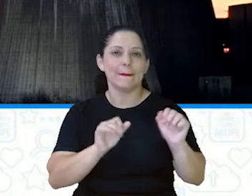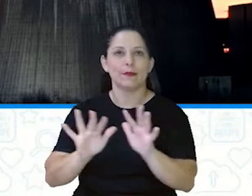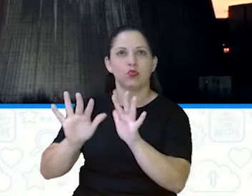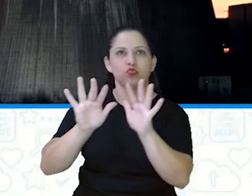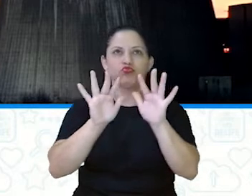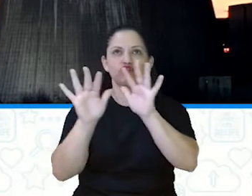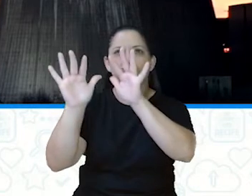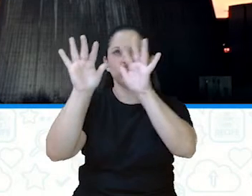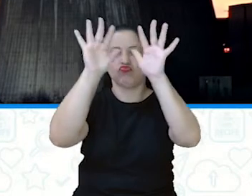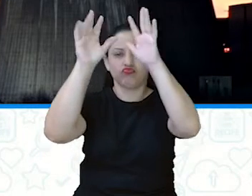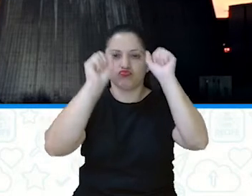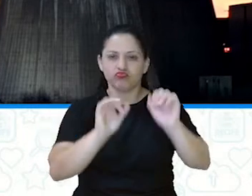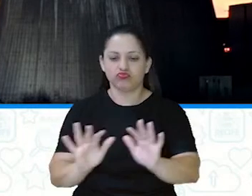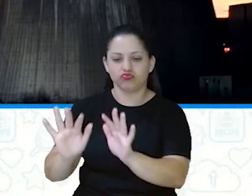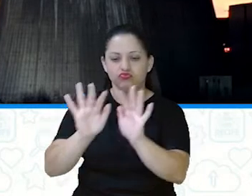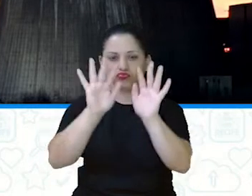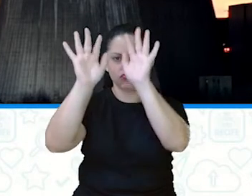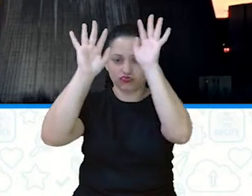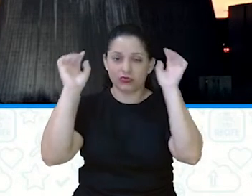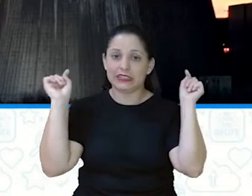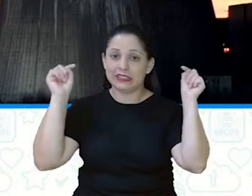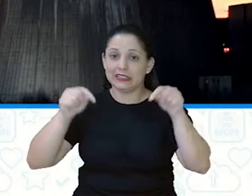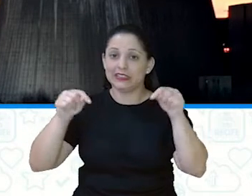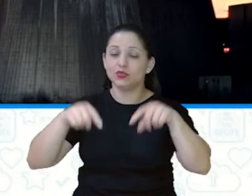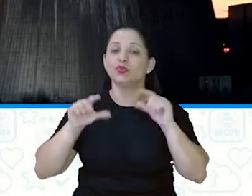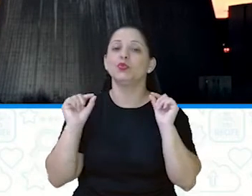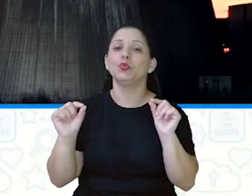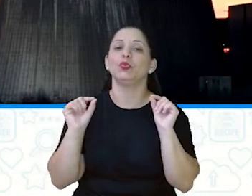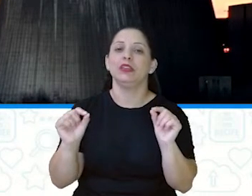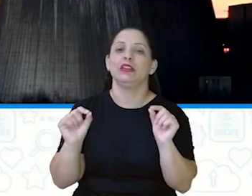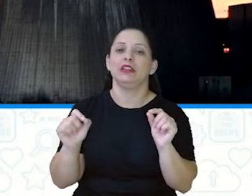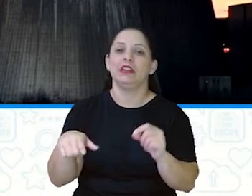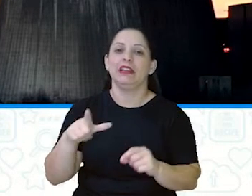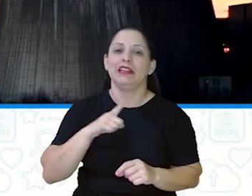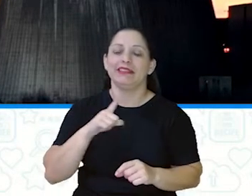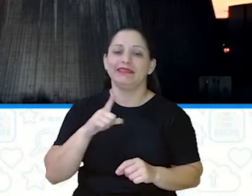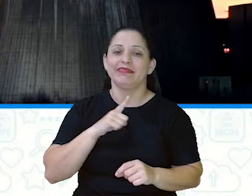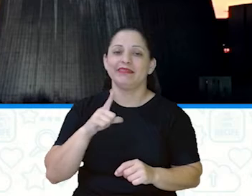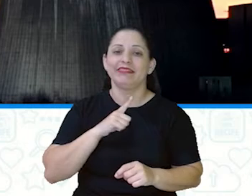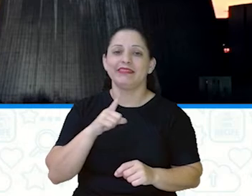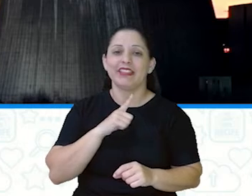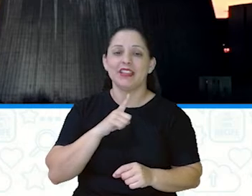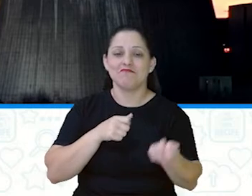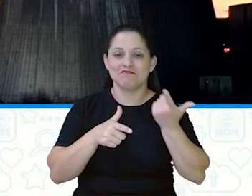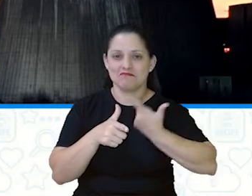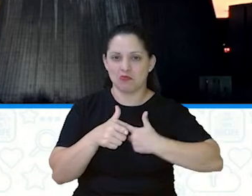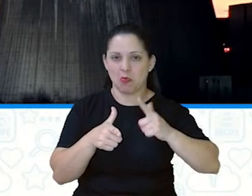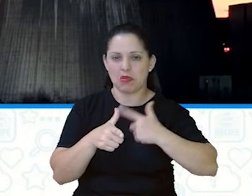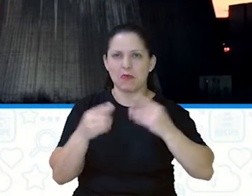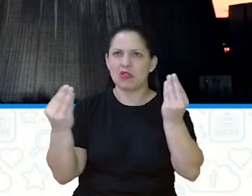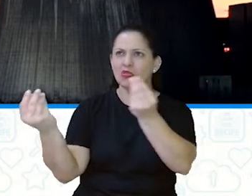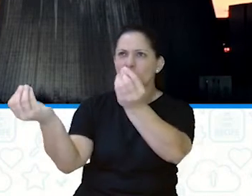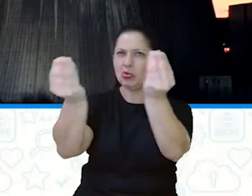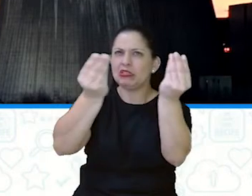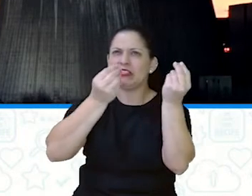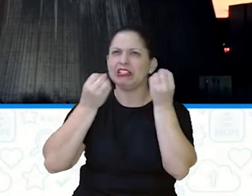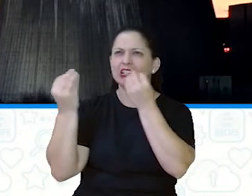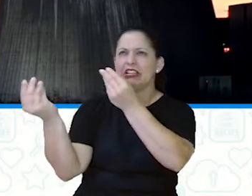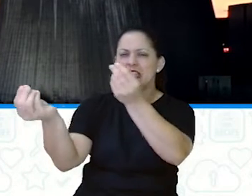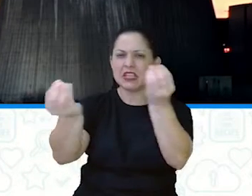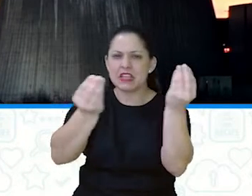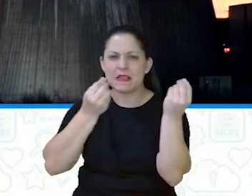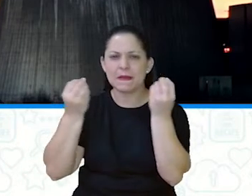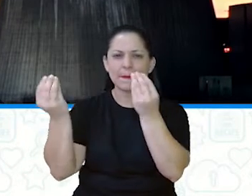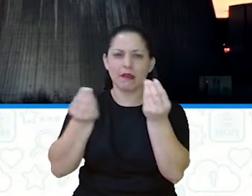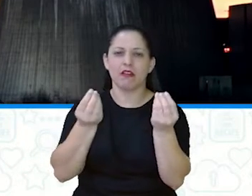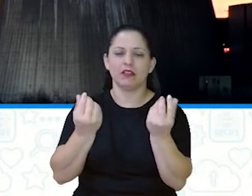o tempo inteiro. Isso faz com que haja um descontrole até no clima, até nas estações do ano,